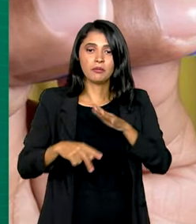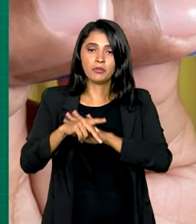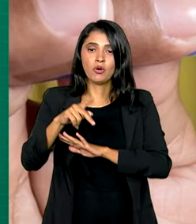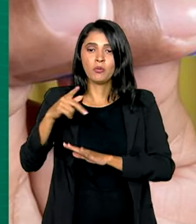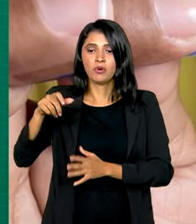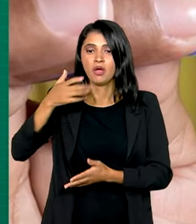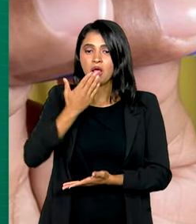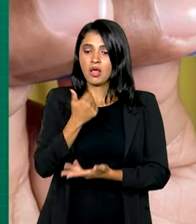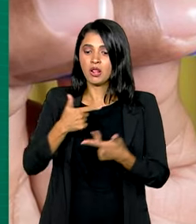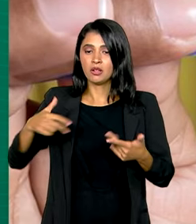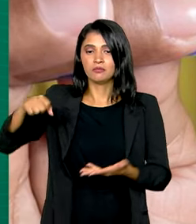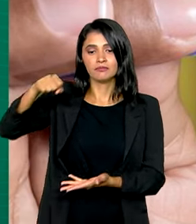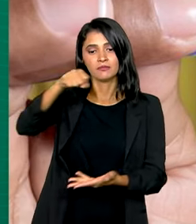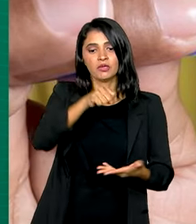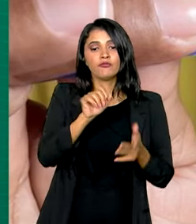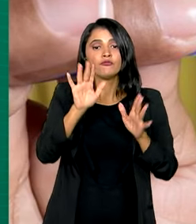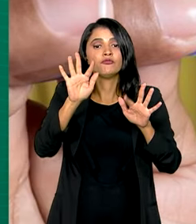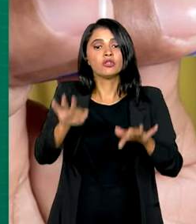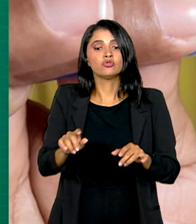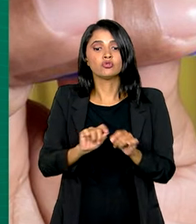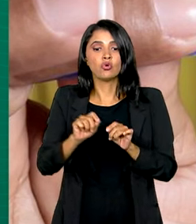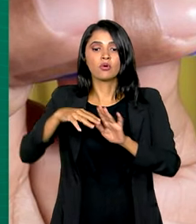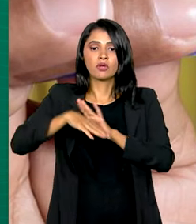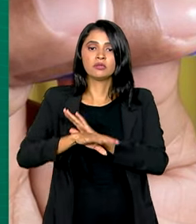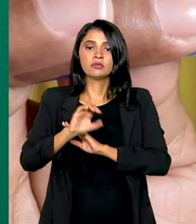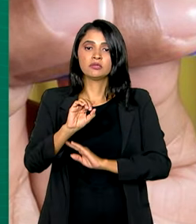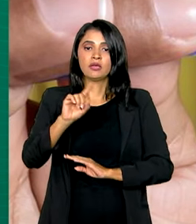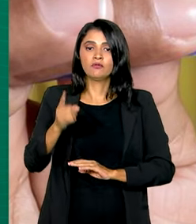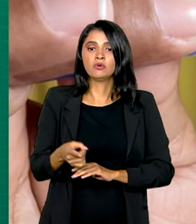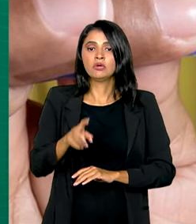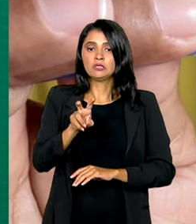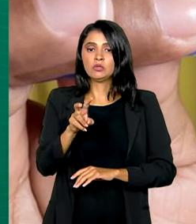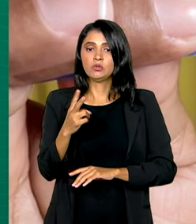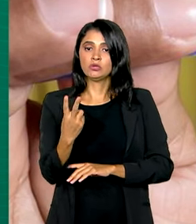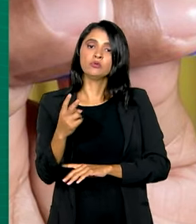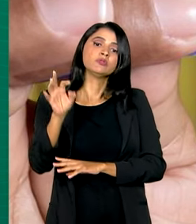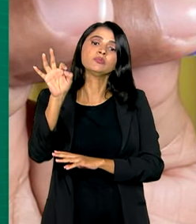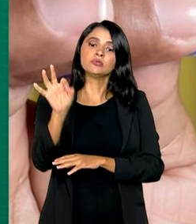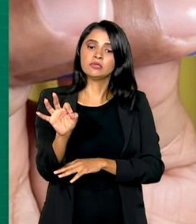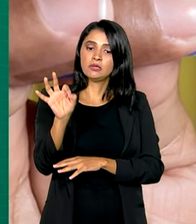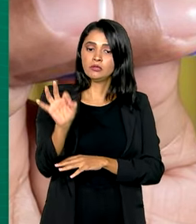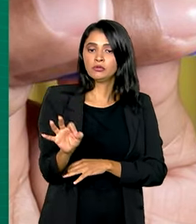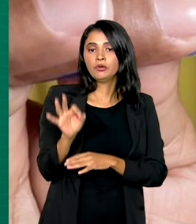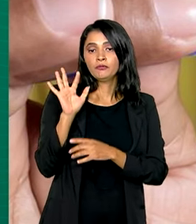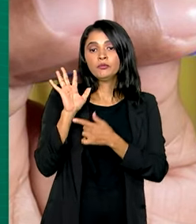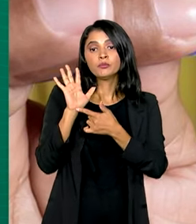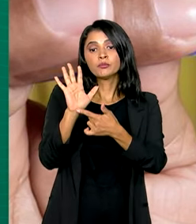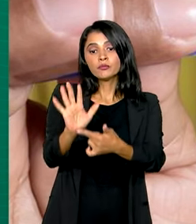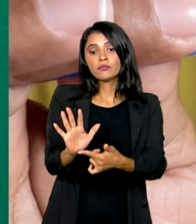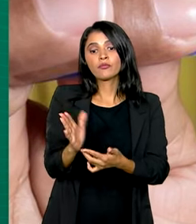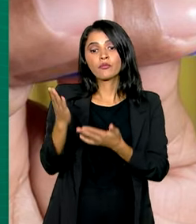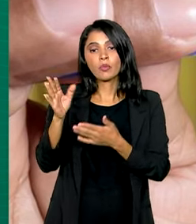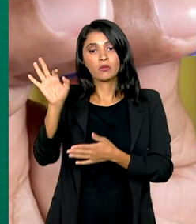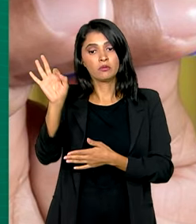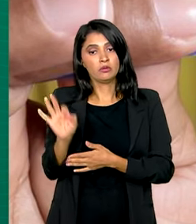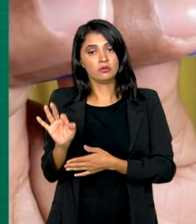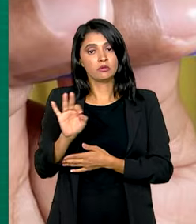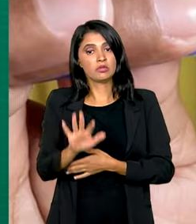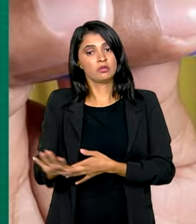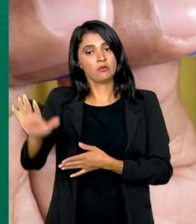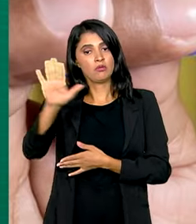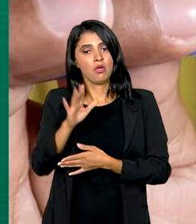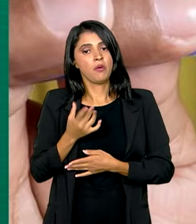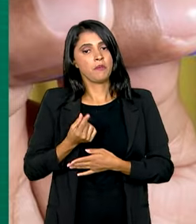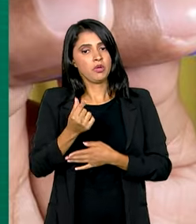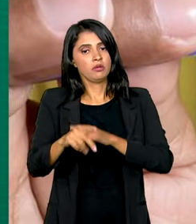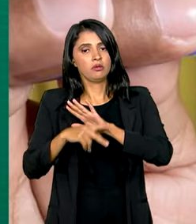cesta básica fechou o ano com queda de 0,52%. Foi o que apontou o Índice Nacional de Preços